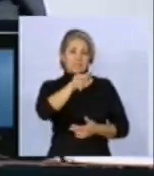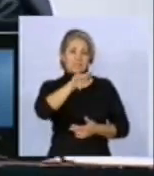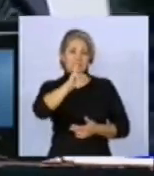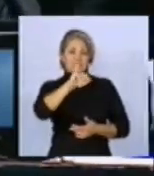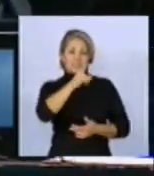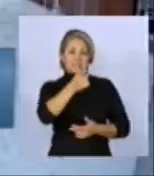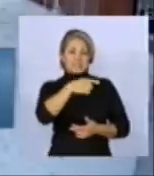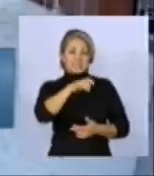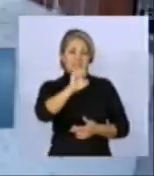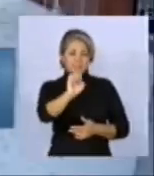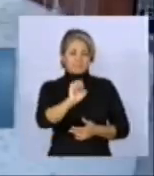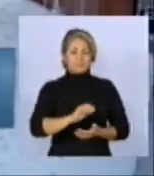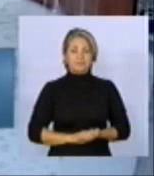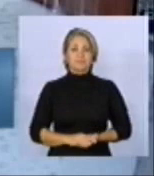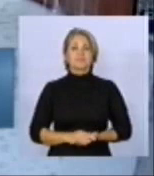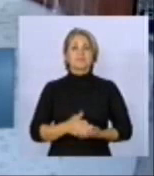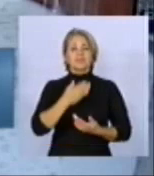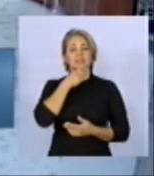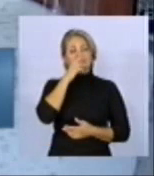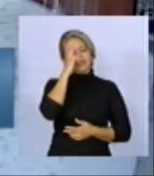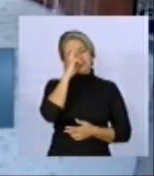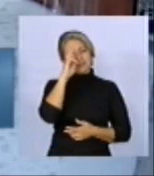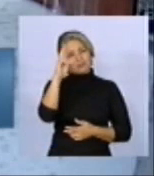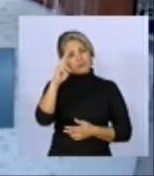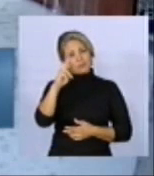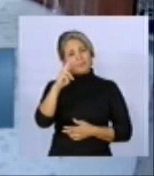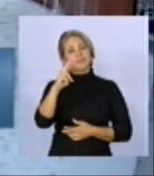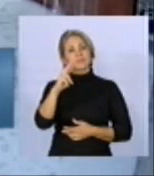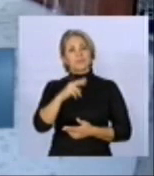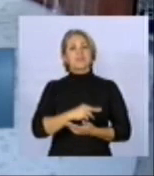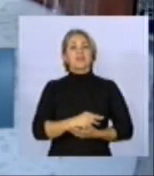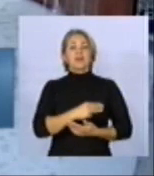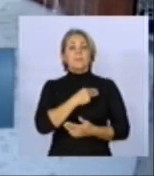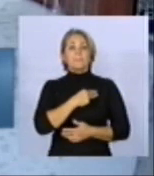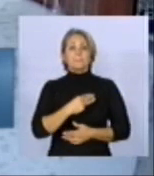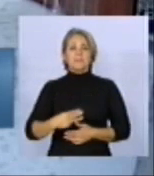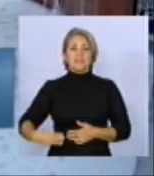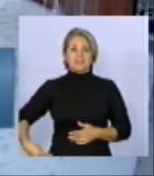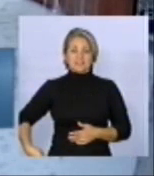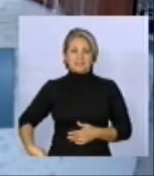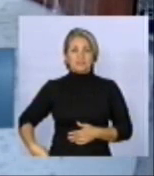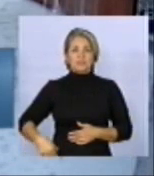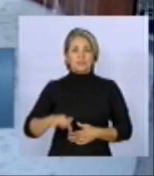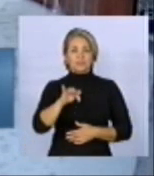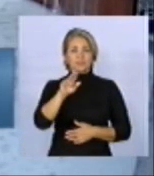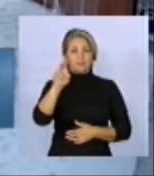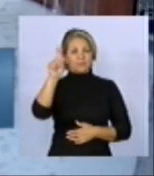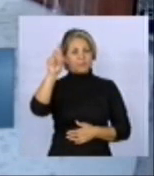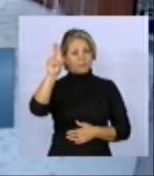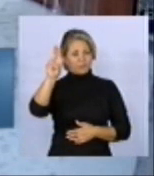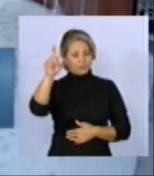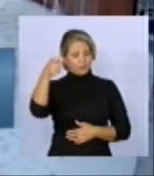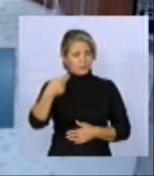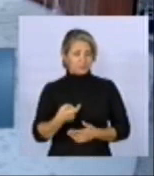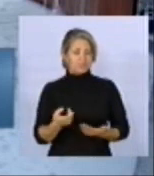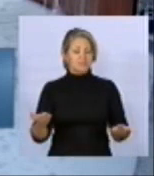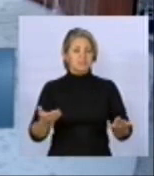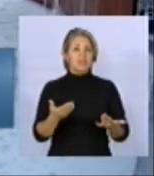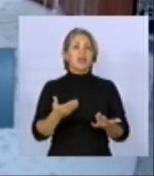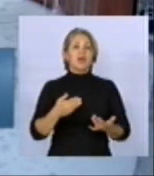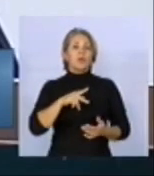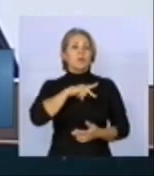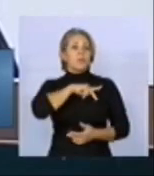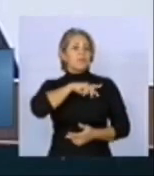guiz senhor Ministro Félix fux eh Ministério Público sempre eh